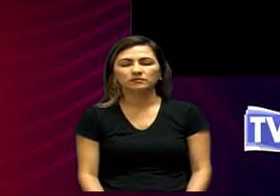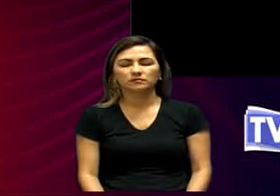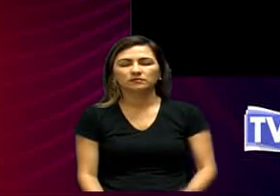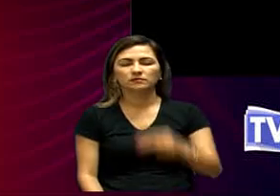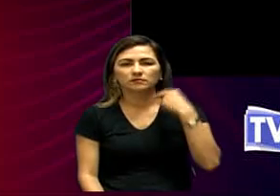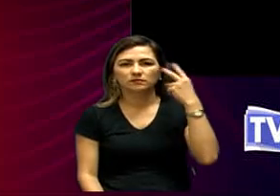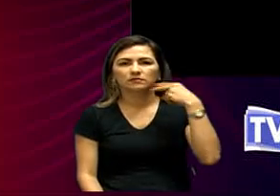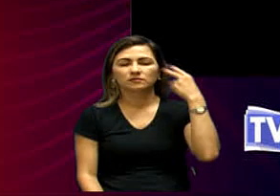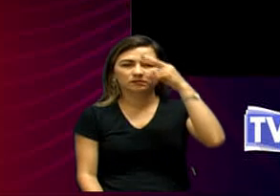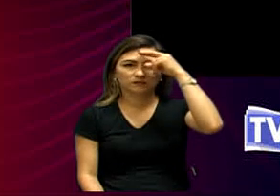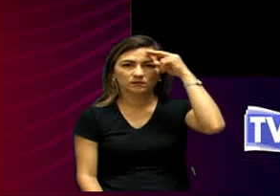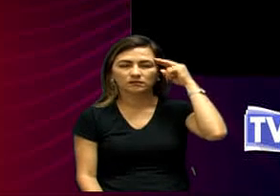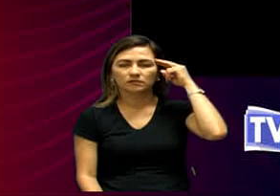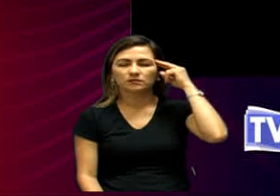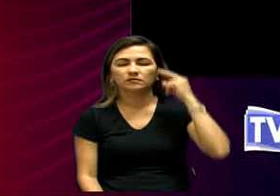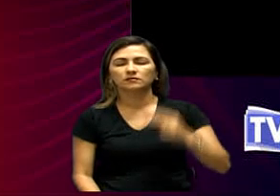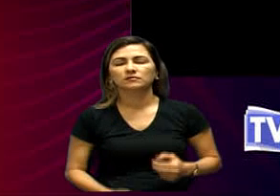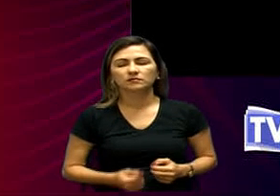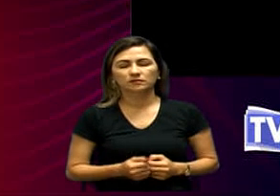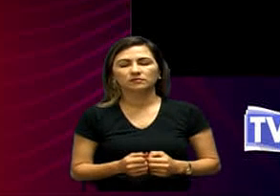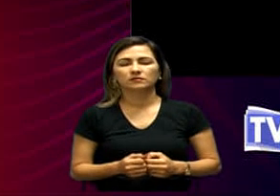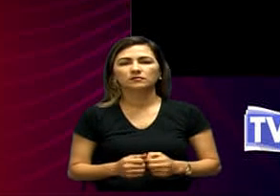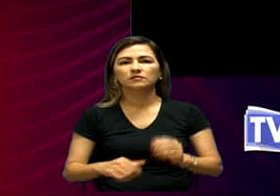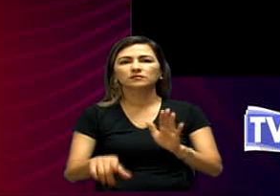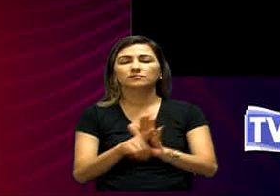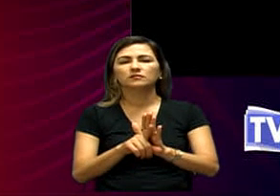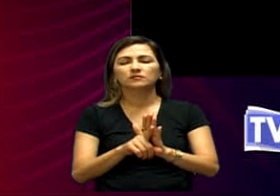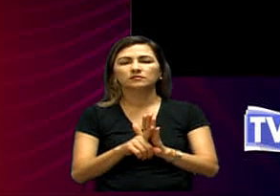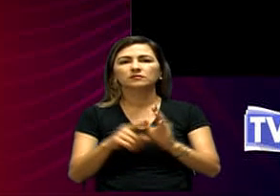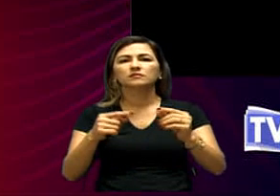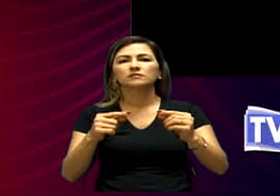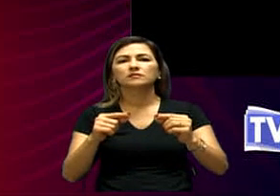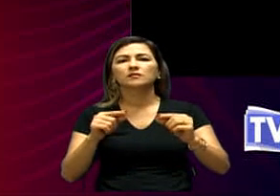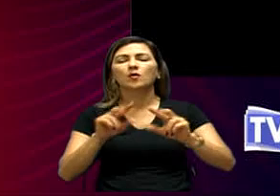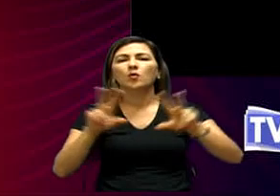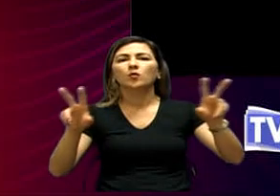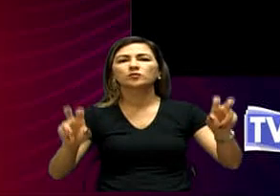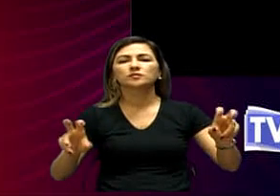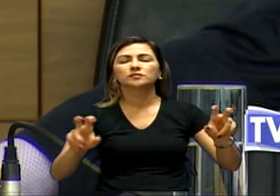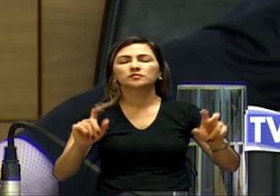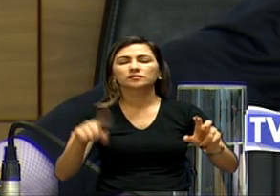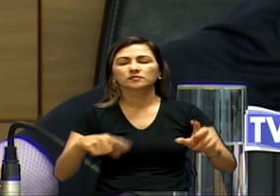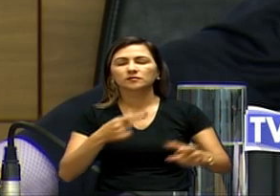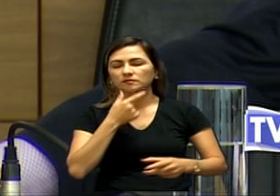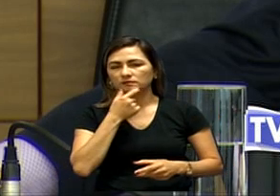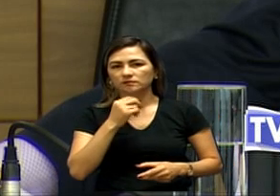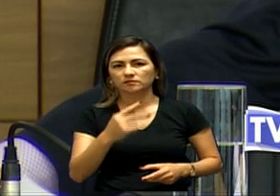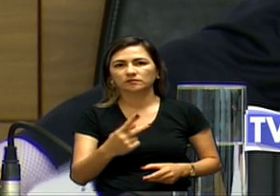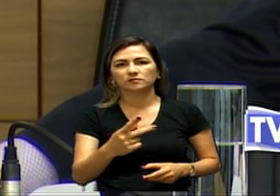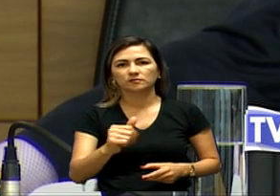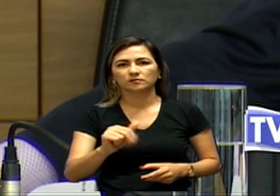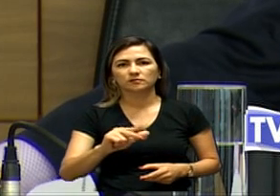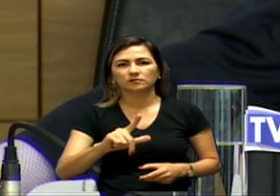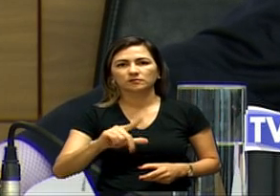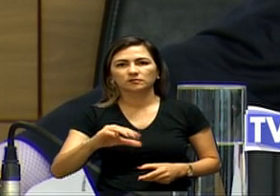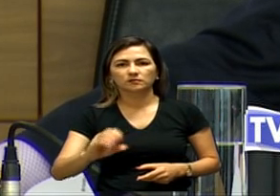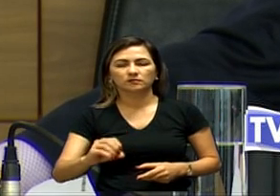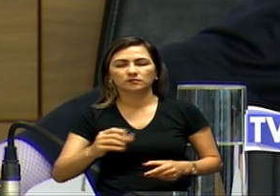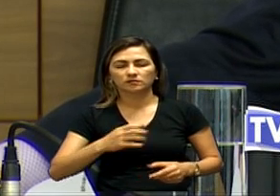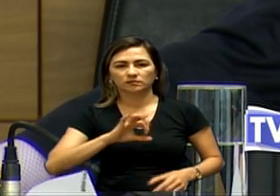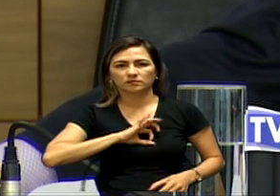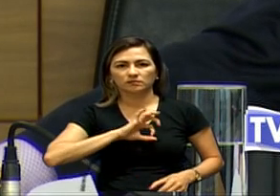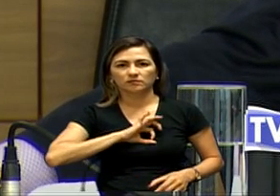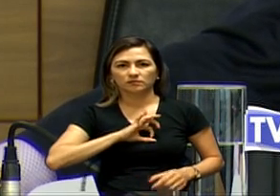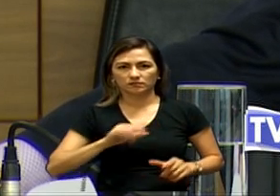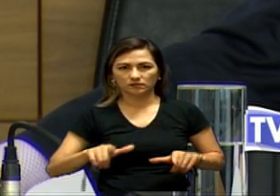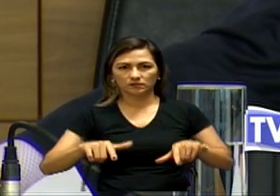Rafael, o vereador Rafael Militão, decreto legislativo sobre concessão de título de cidadão ao senhor Paulo Roberto Liparotti. Peço que